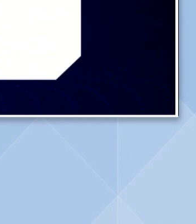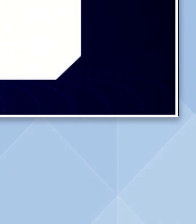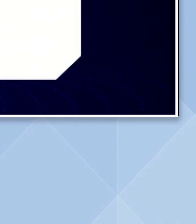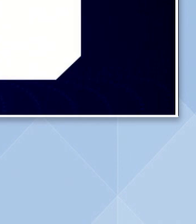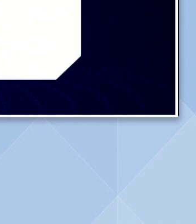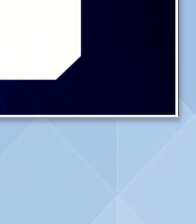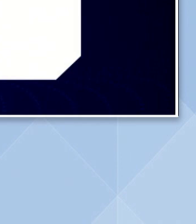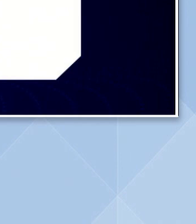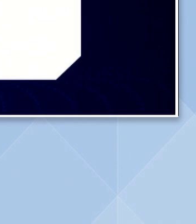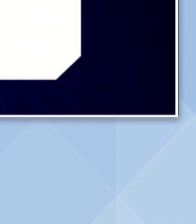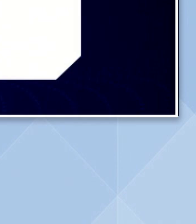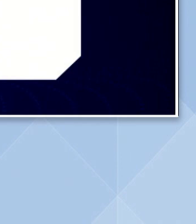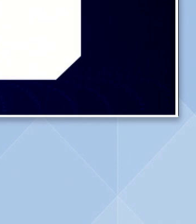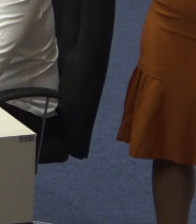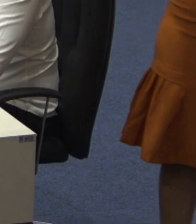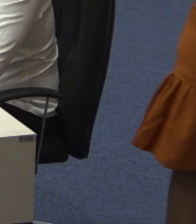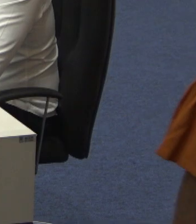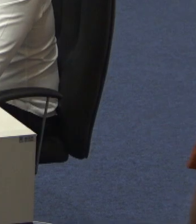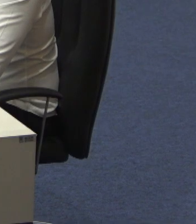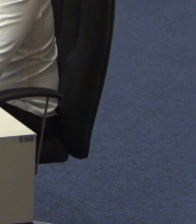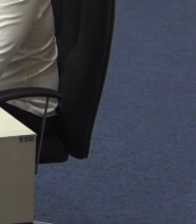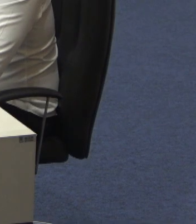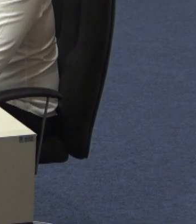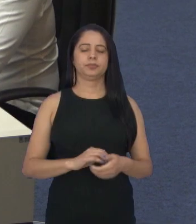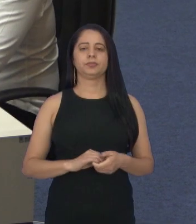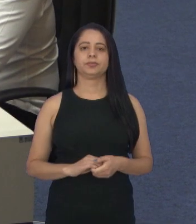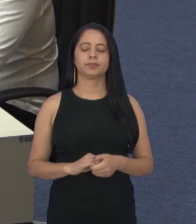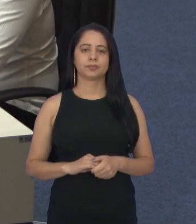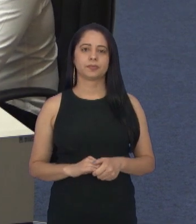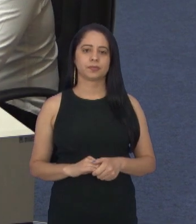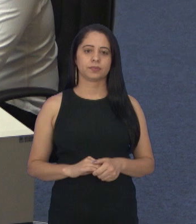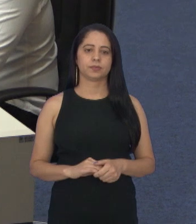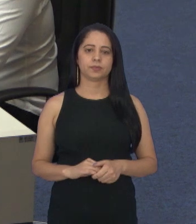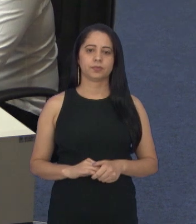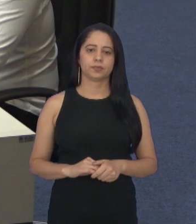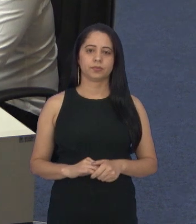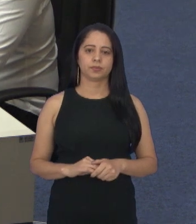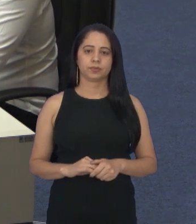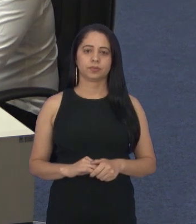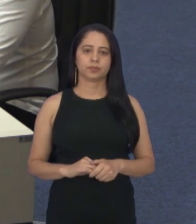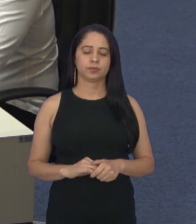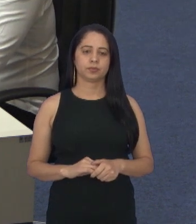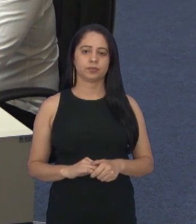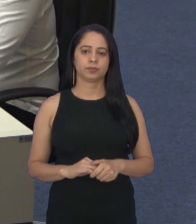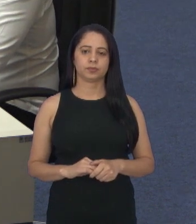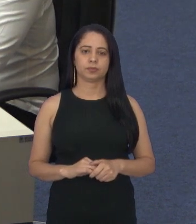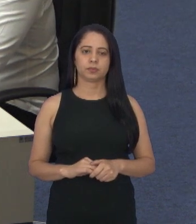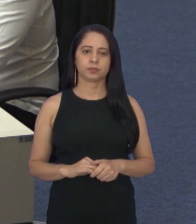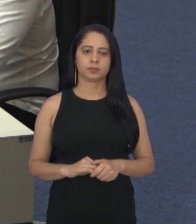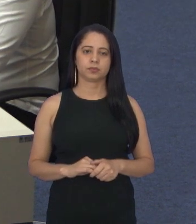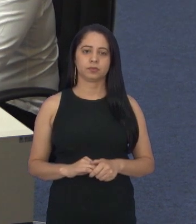Economia. São esses os novos processos, senhor presidente.